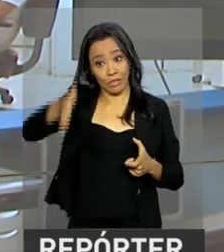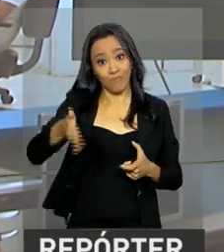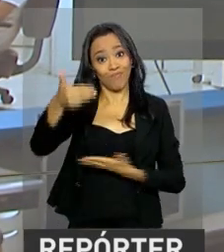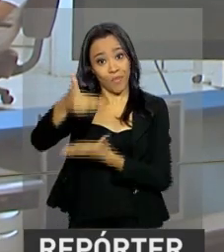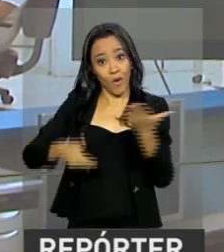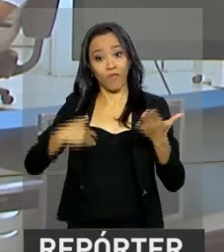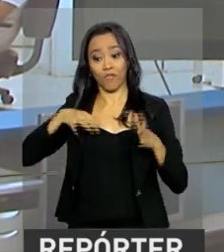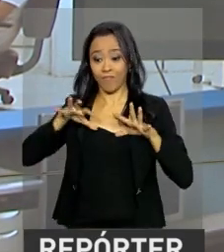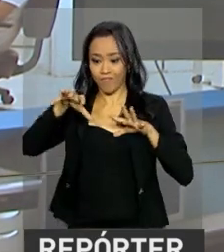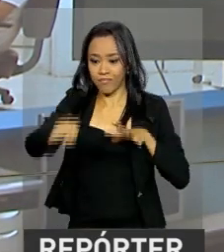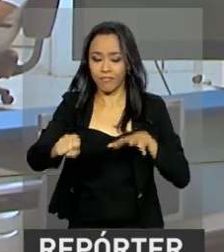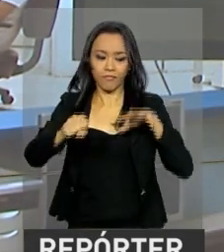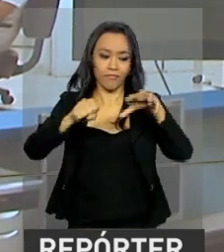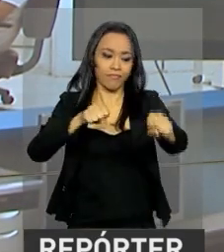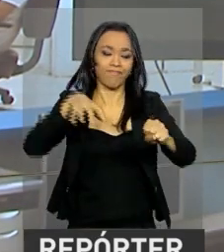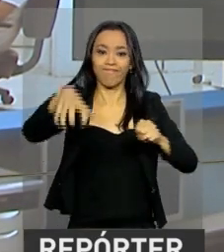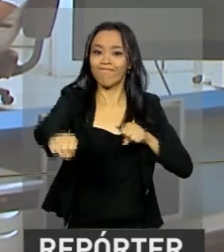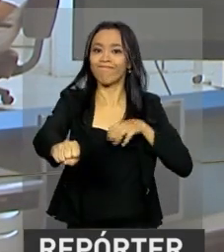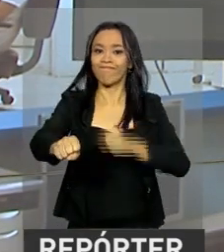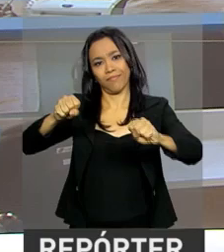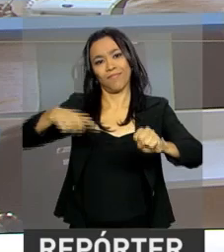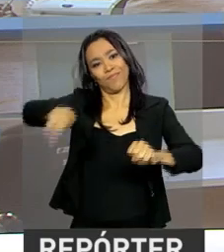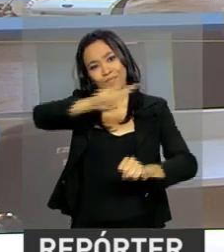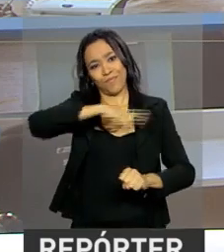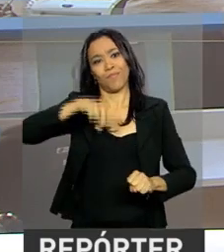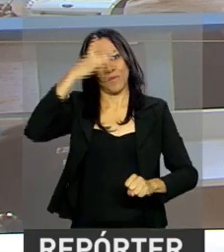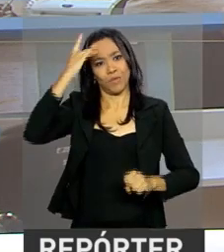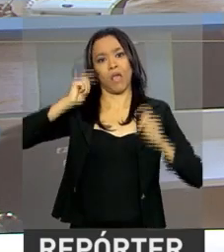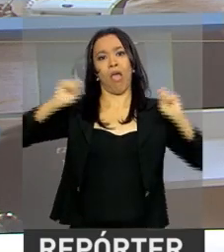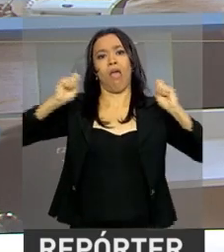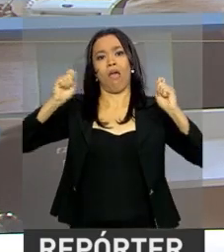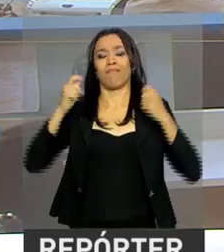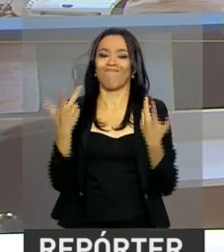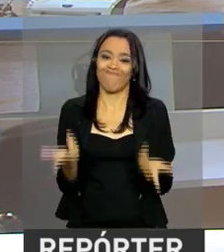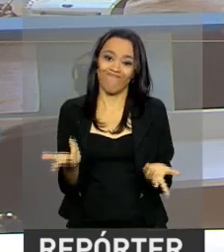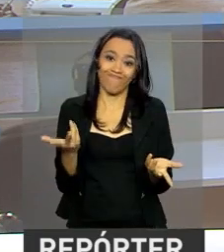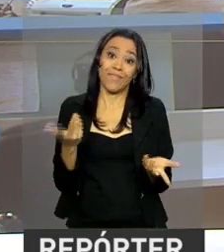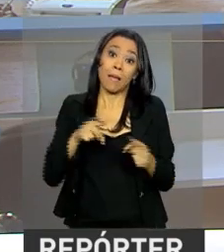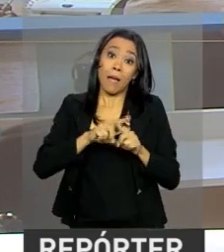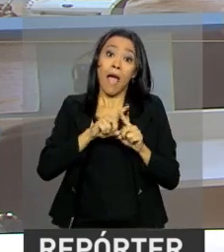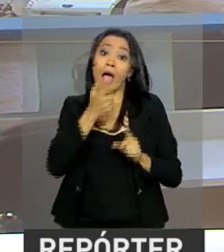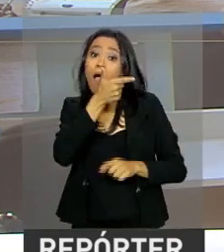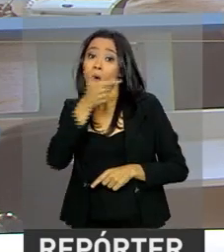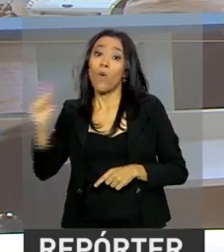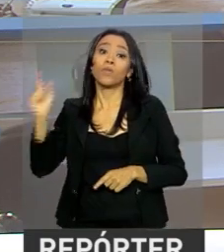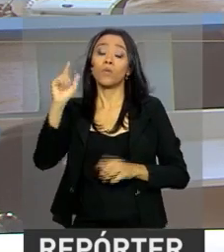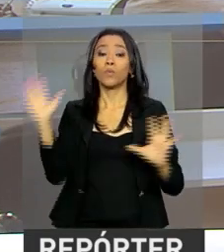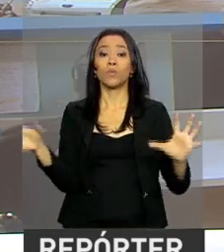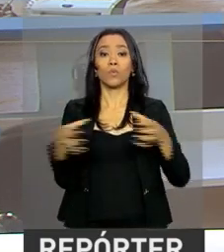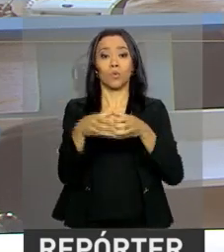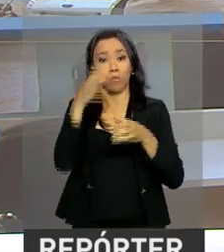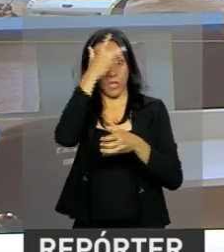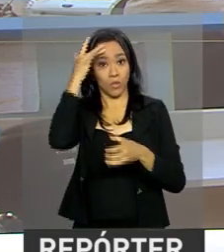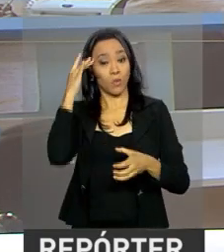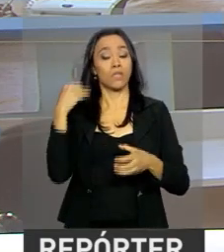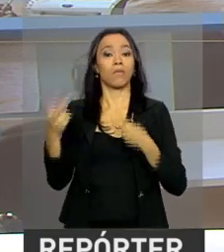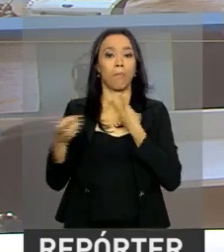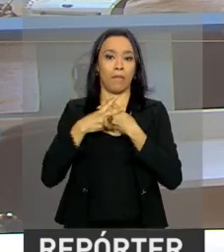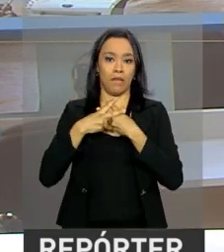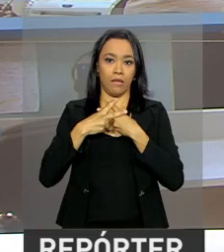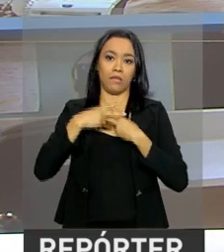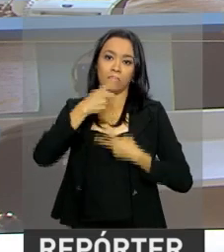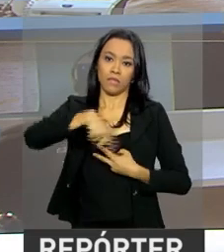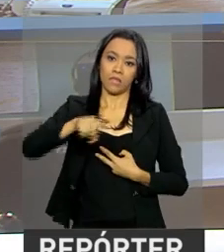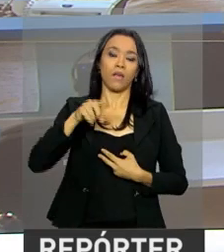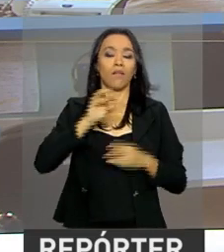foram ocupados por manifestantes. Já para as pessoas privadas de liberdade, o Enem será nos dias 13